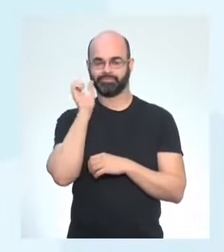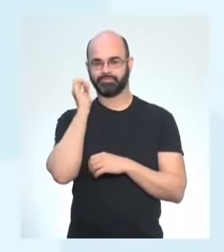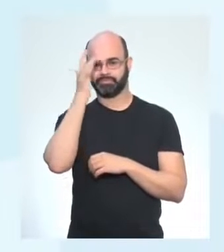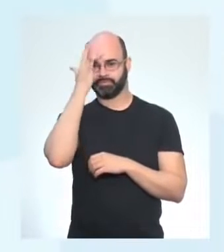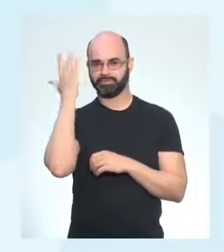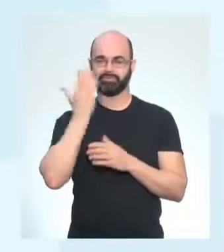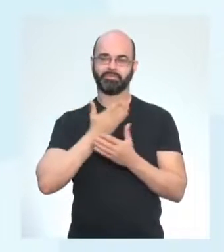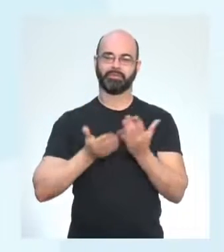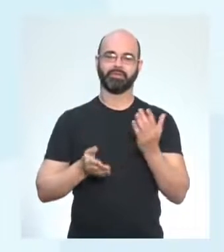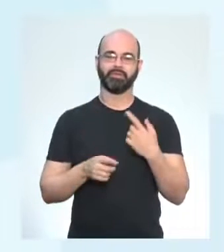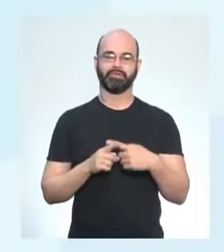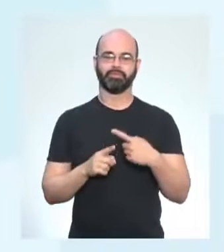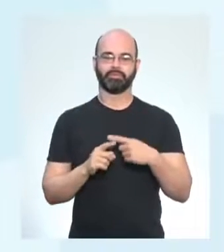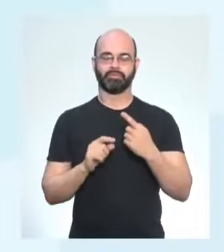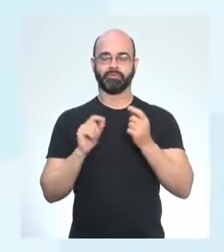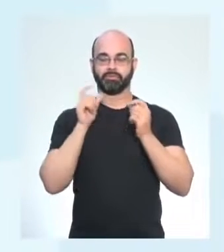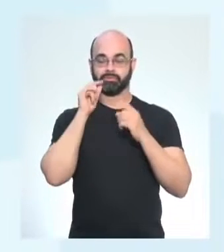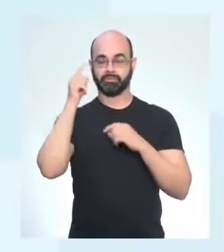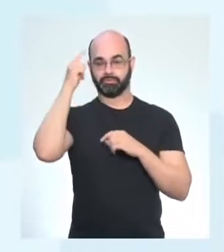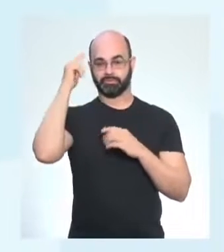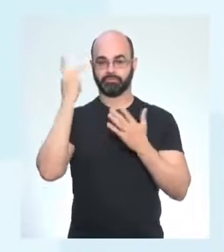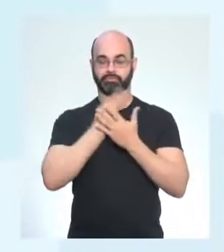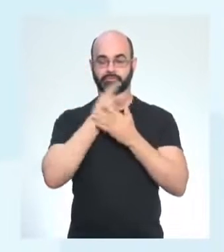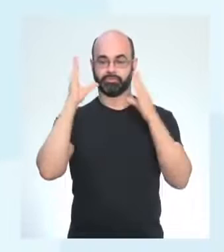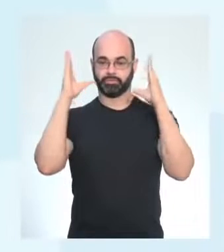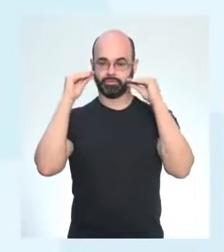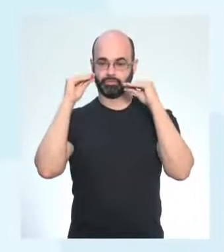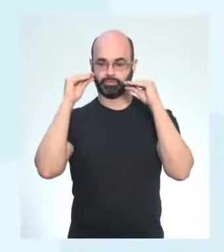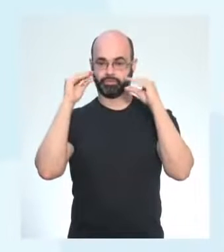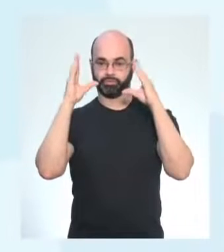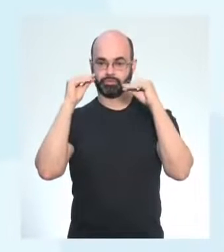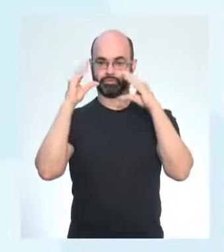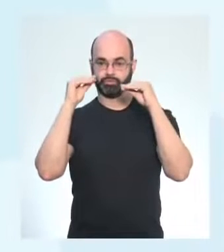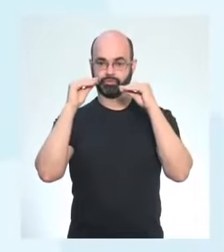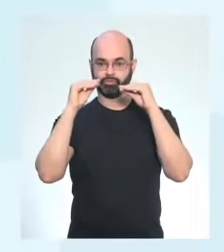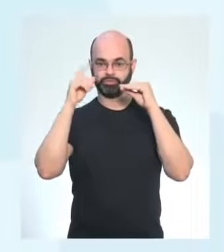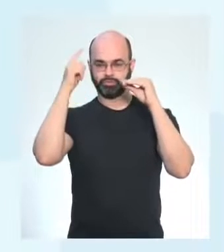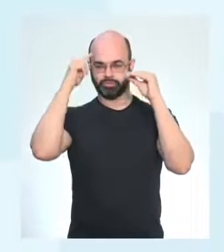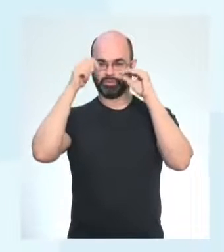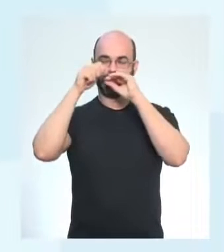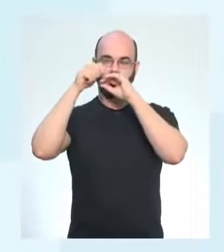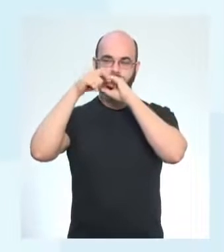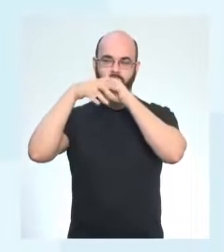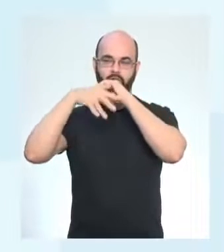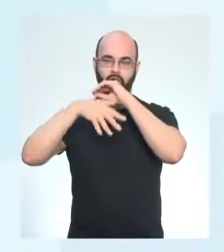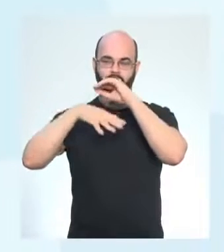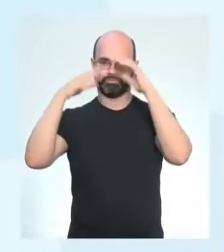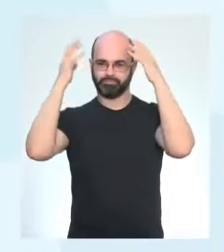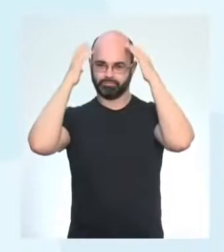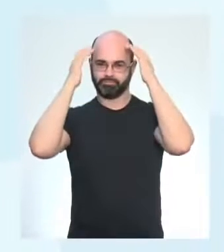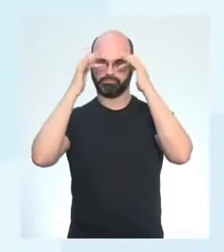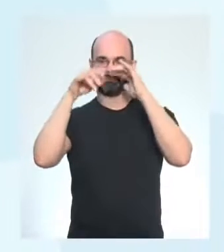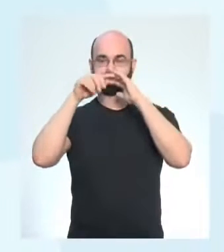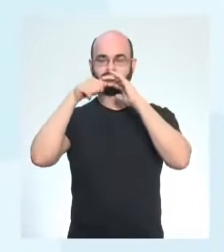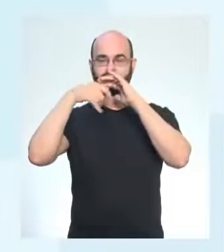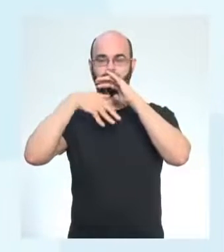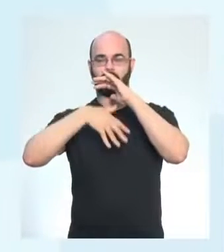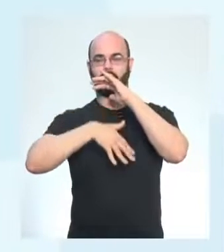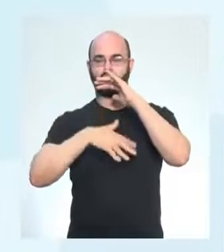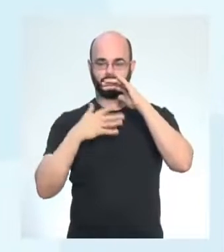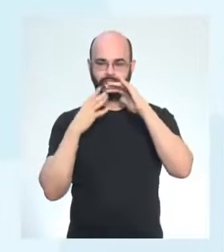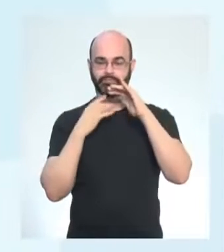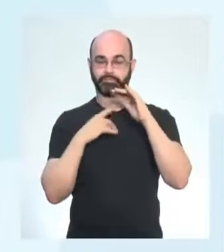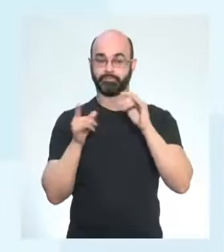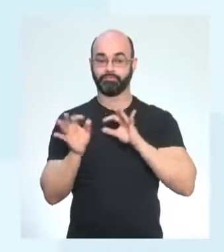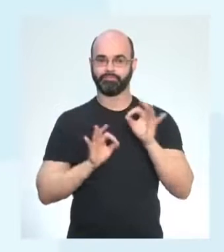bastante, principalmente porque há uma alta liberação de hormônio à noite, tá bom? Mas aí a gente tem um hormônio para regular isso também. Ou quando